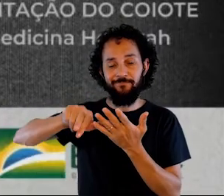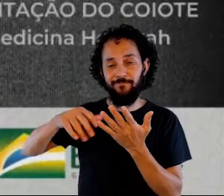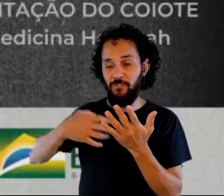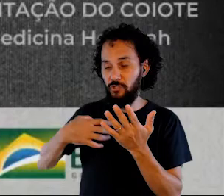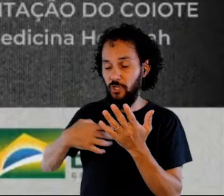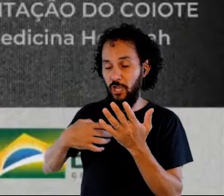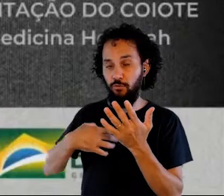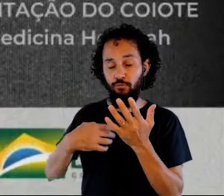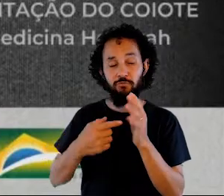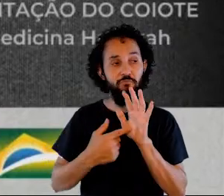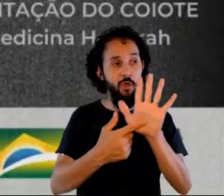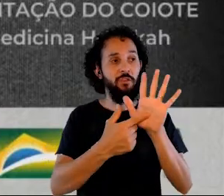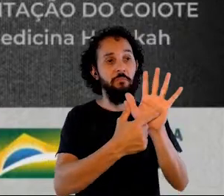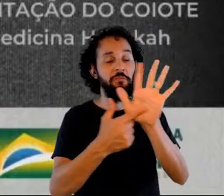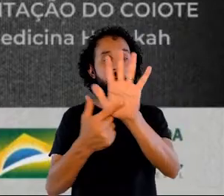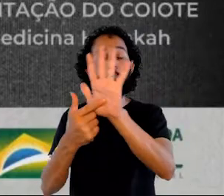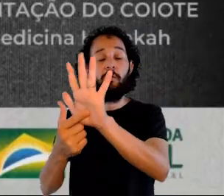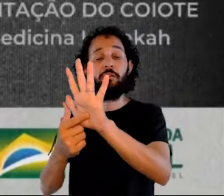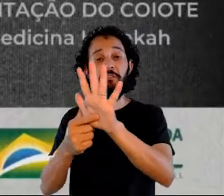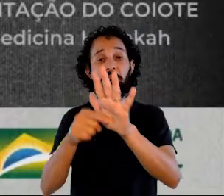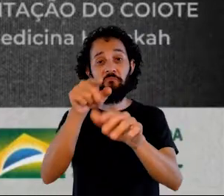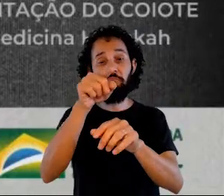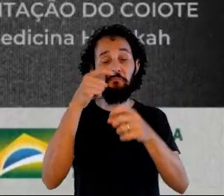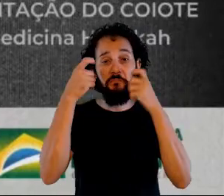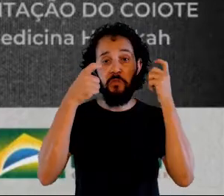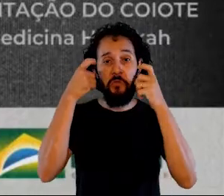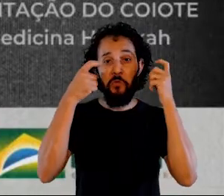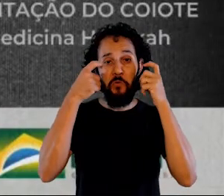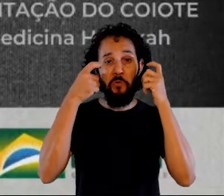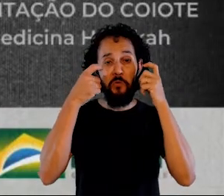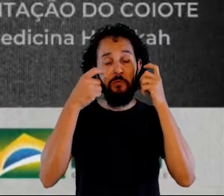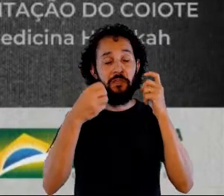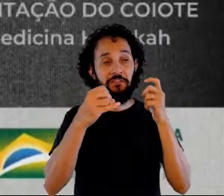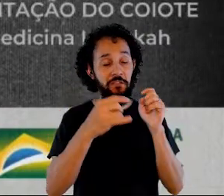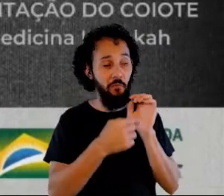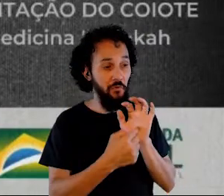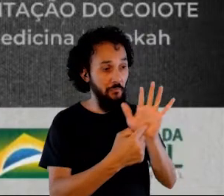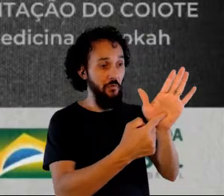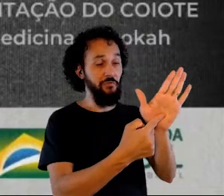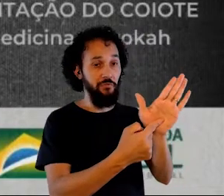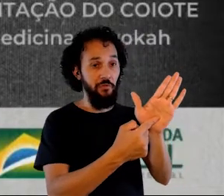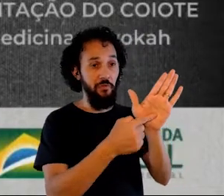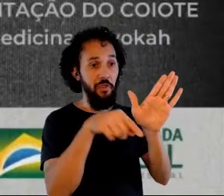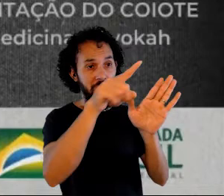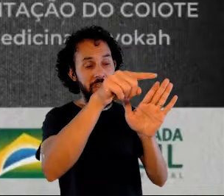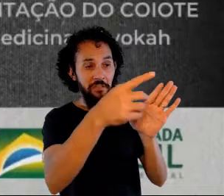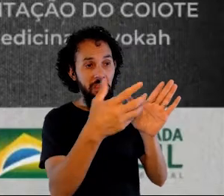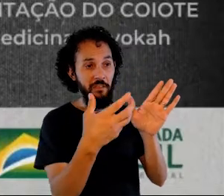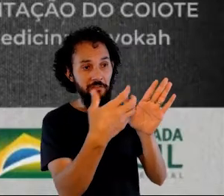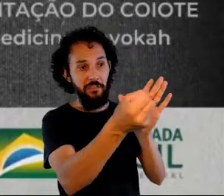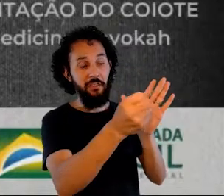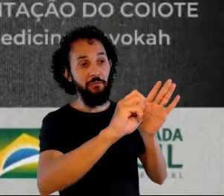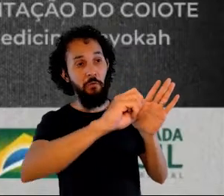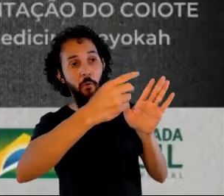se preocupa se a face mostrada é aprovada ou aceita.